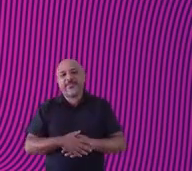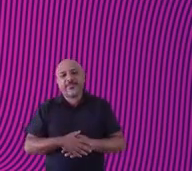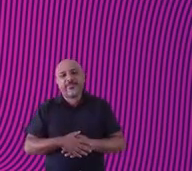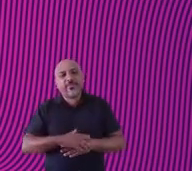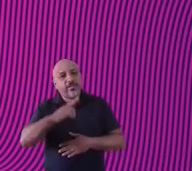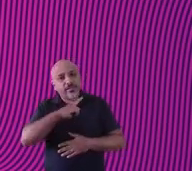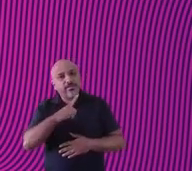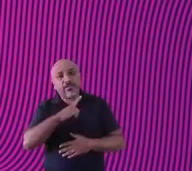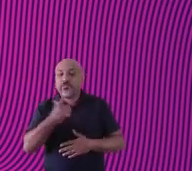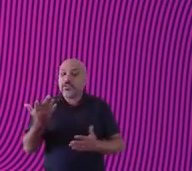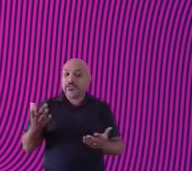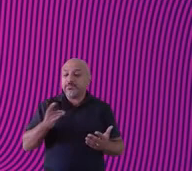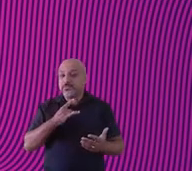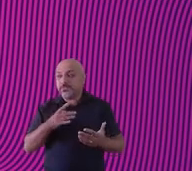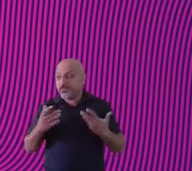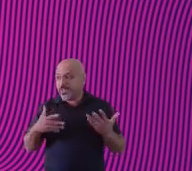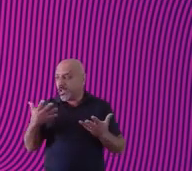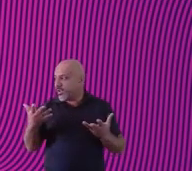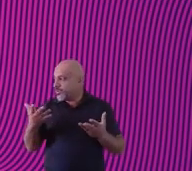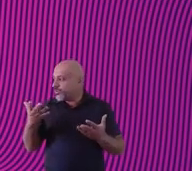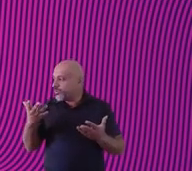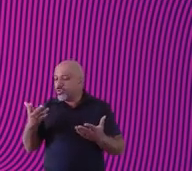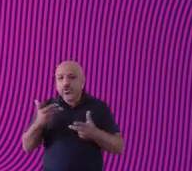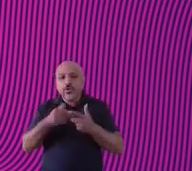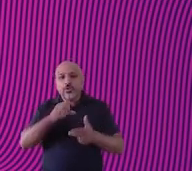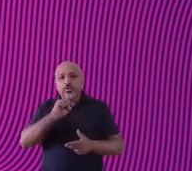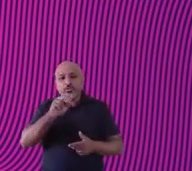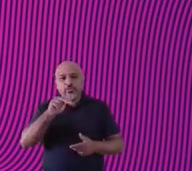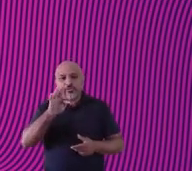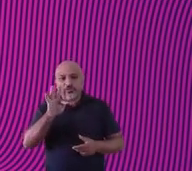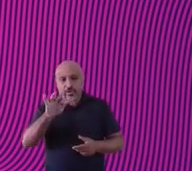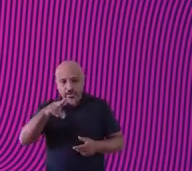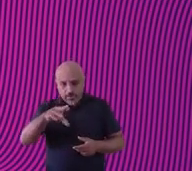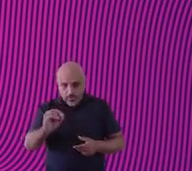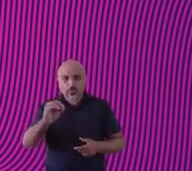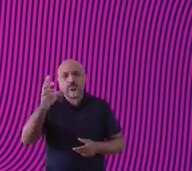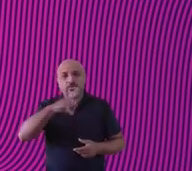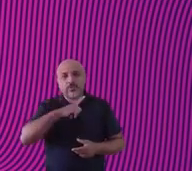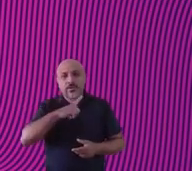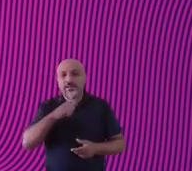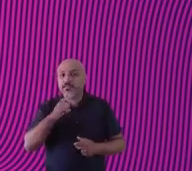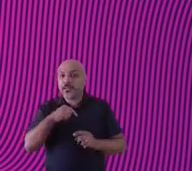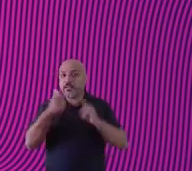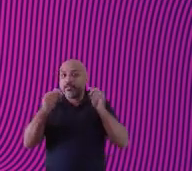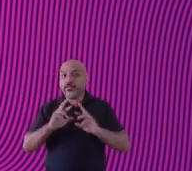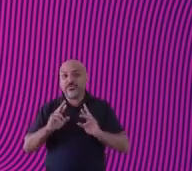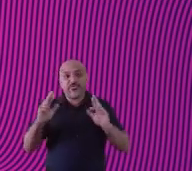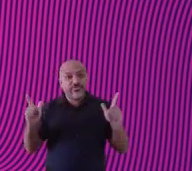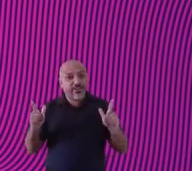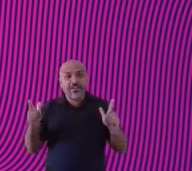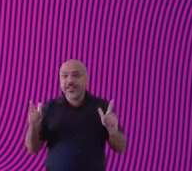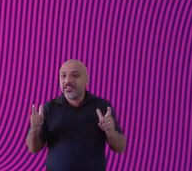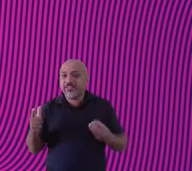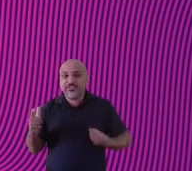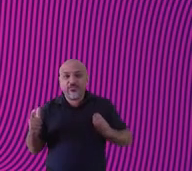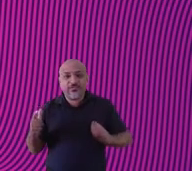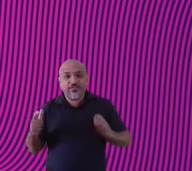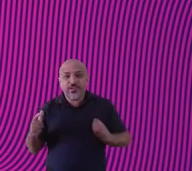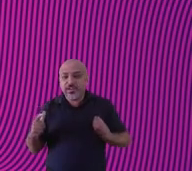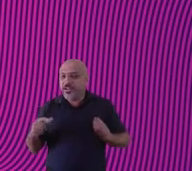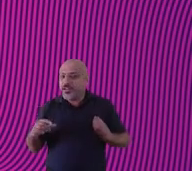com temor um pouco da toxicidade do bussulfano você fica ali teria que ter acima diferença de sobrevida Global